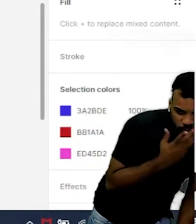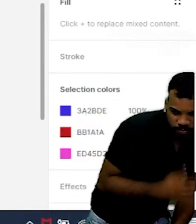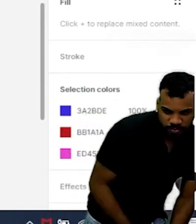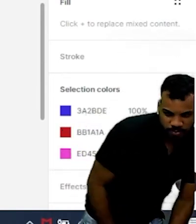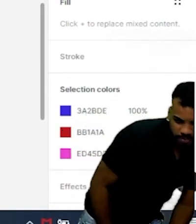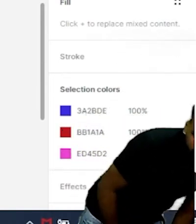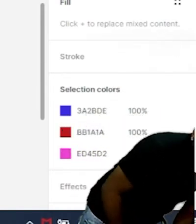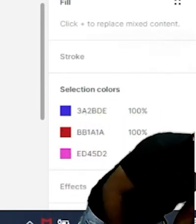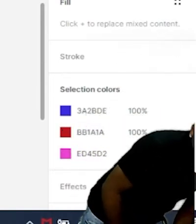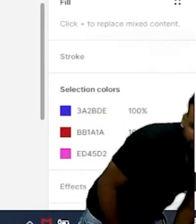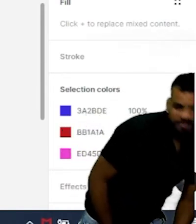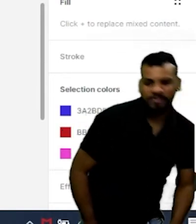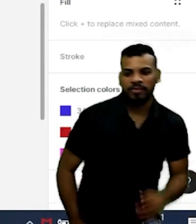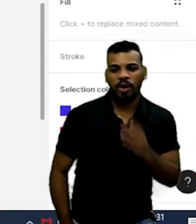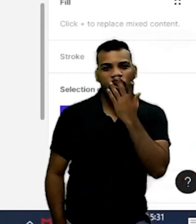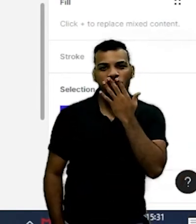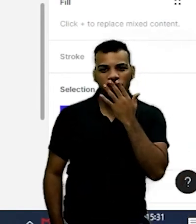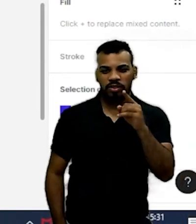à direita,